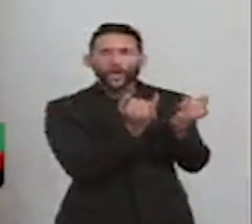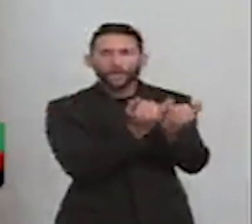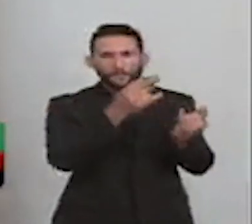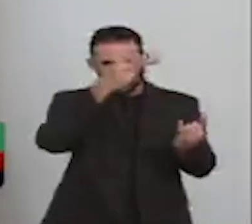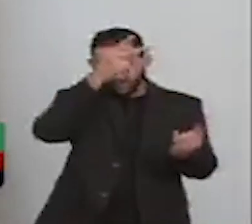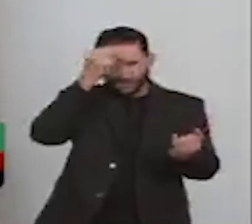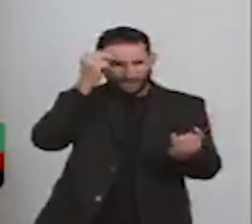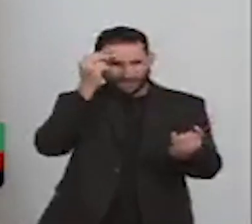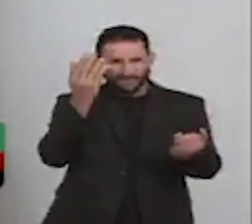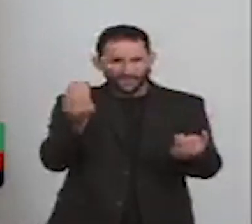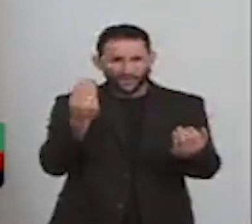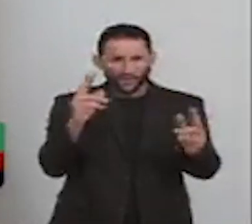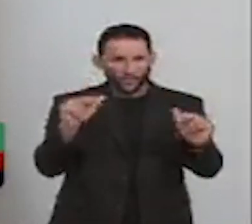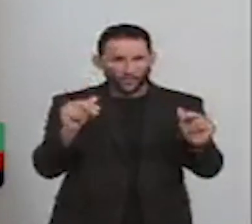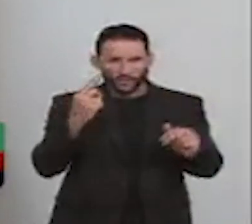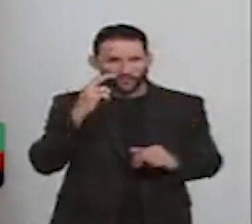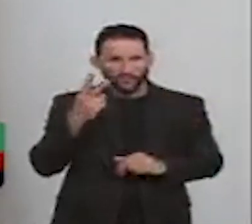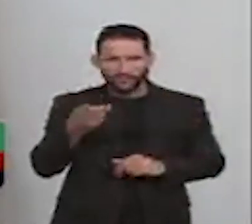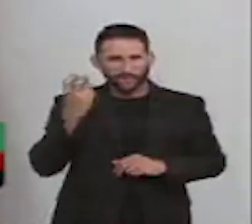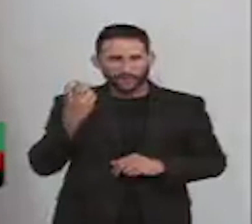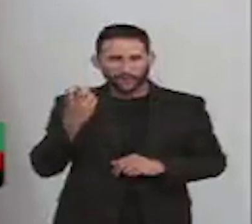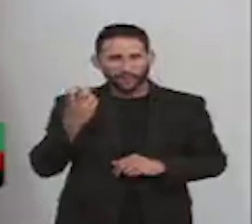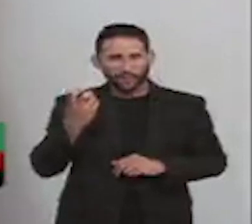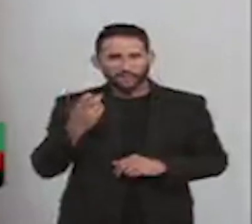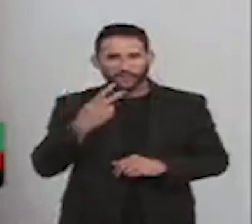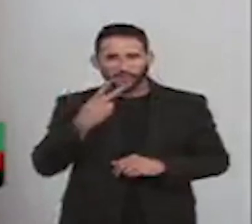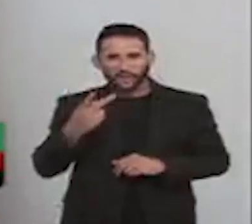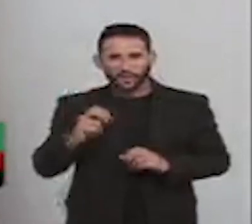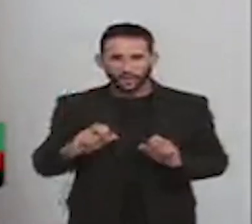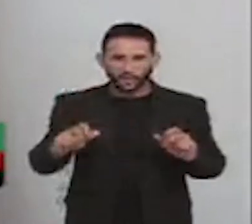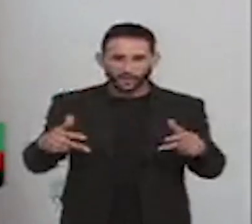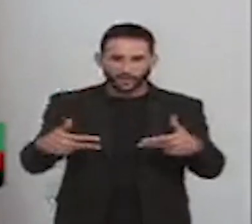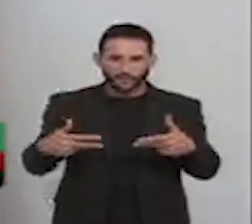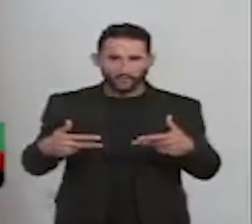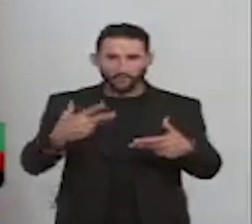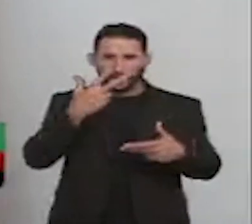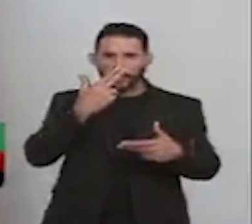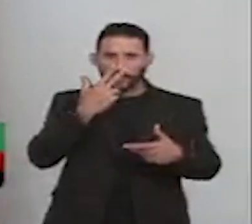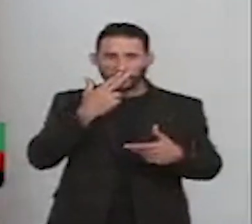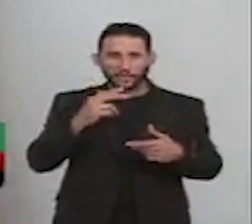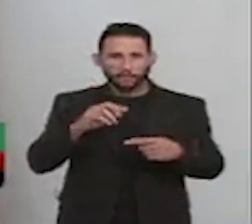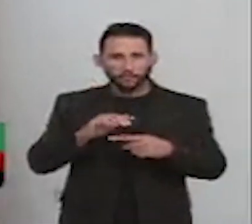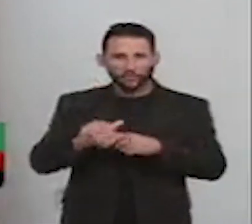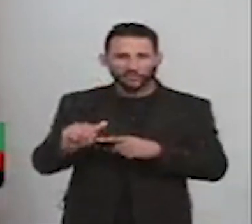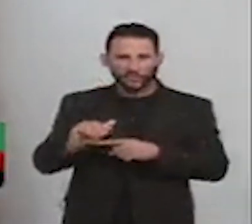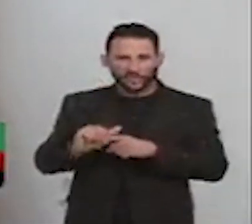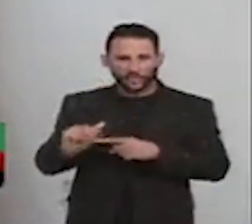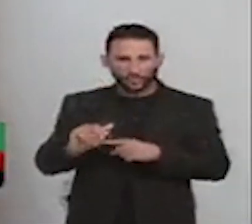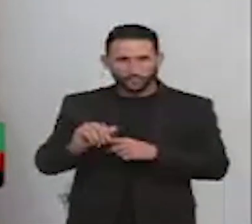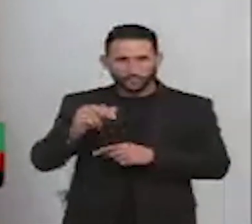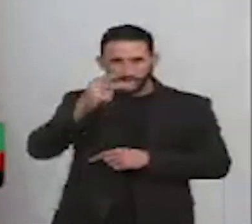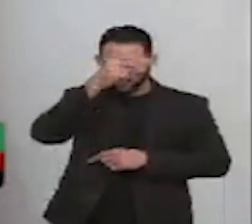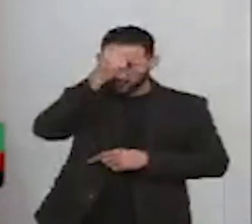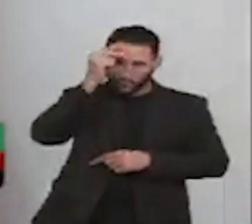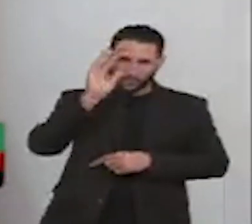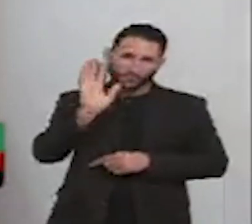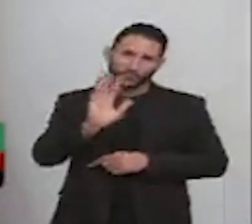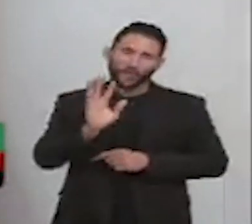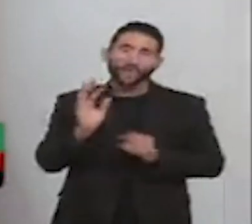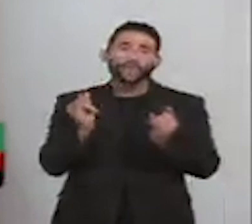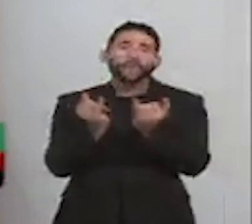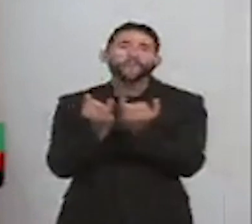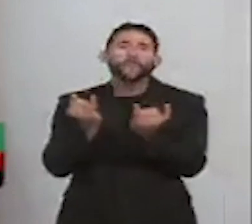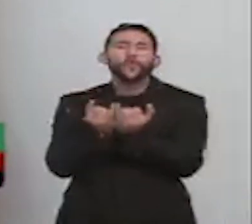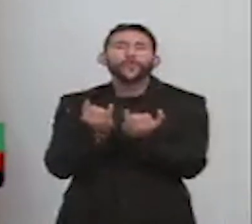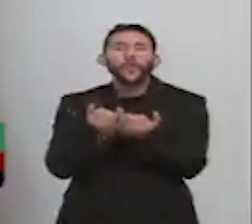Ana Paula? Nunca vi isso. Que política é essa? Então, quer dizer que a Câmara é um puxadinho do prefeito? Não, fofoqueiro de plantão mesmo. Que